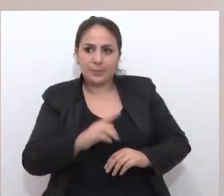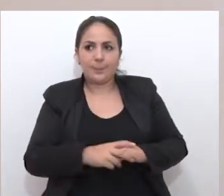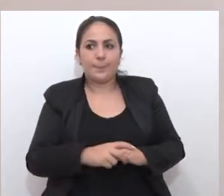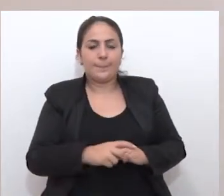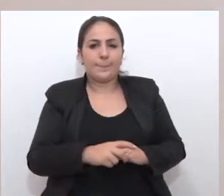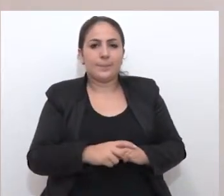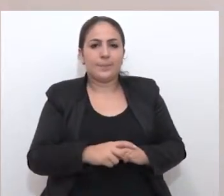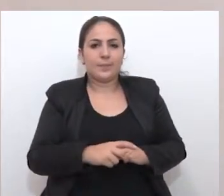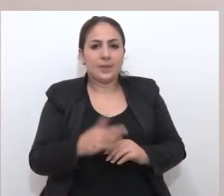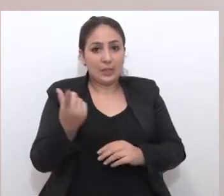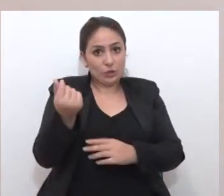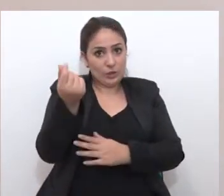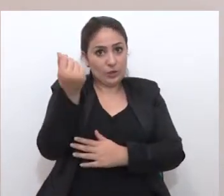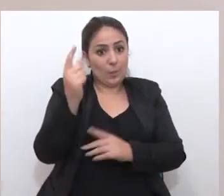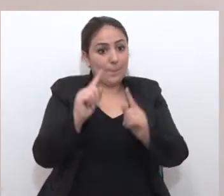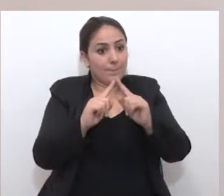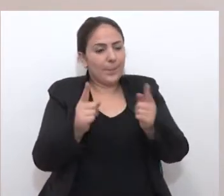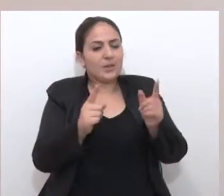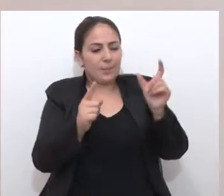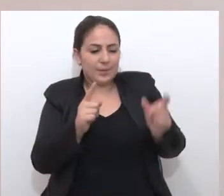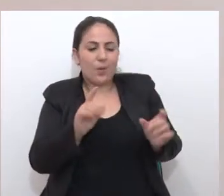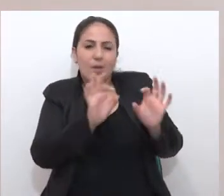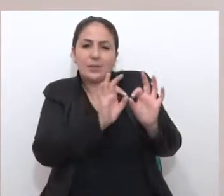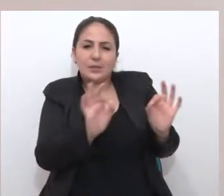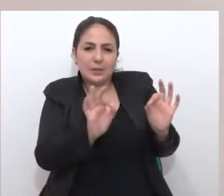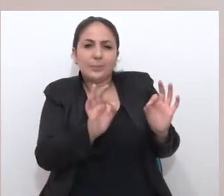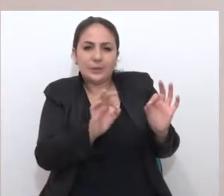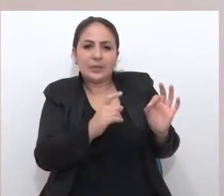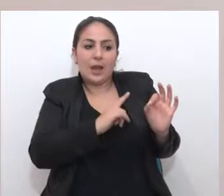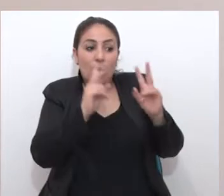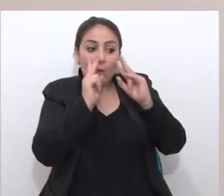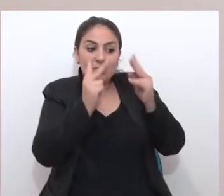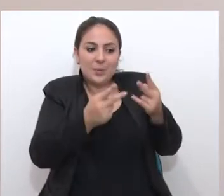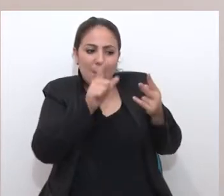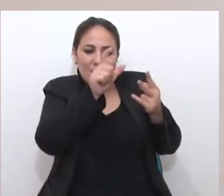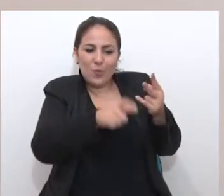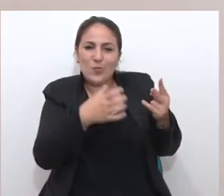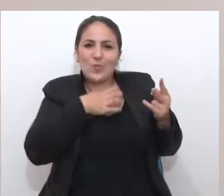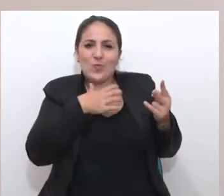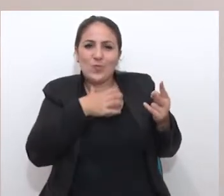têm, né? De capital, mas porque elas são como pessoa, isso